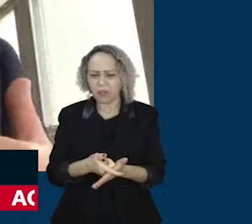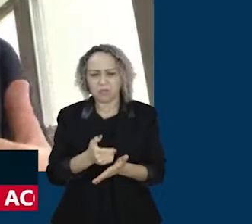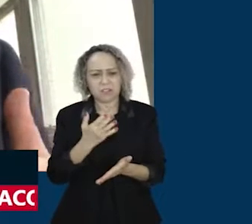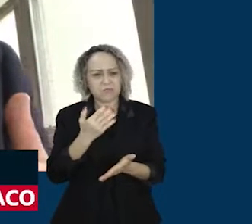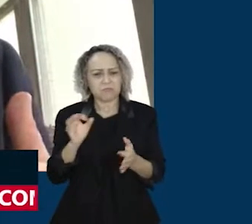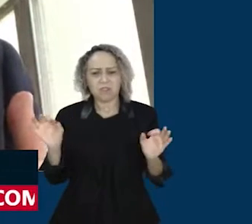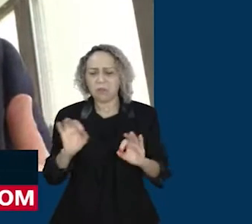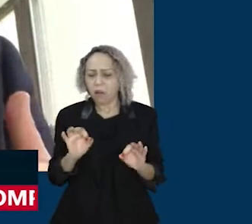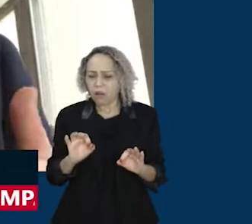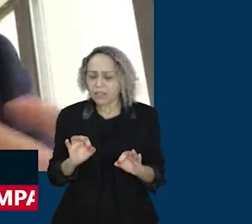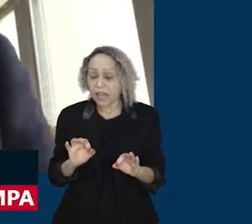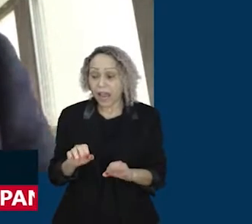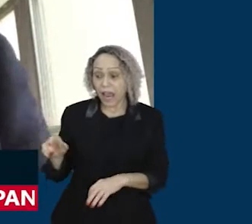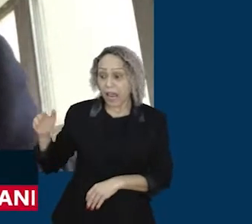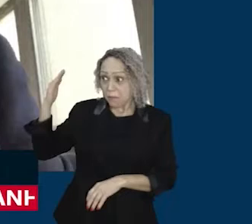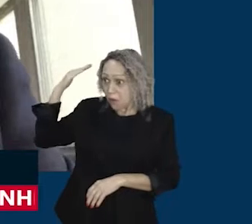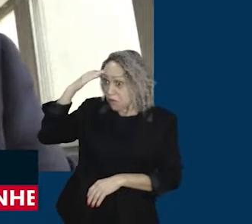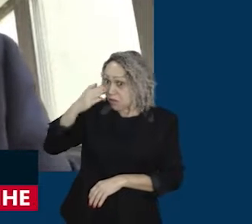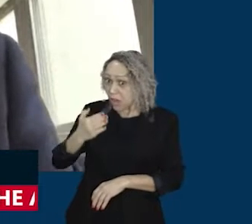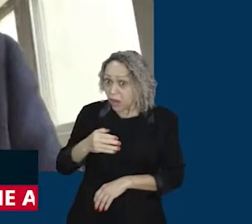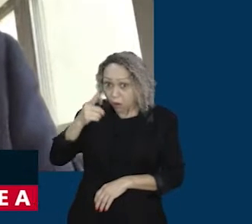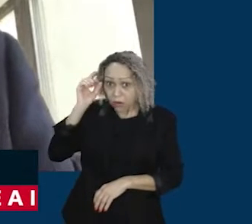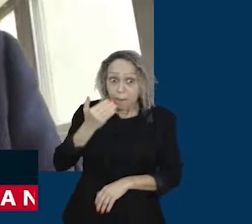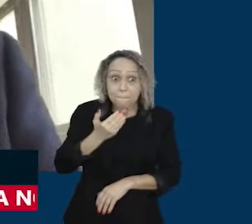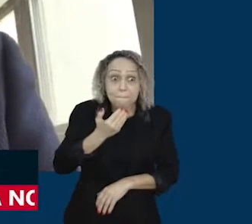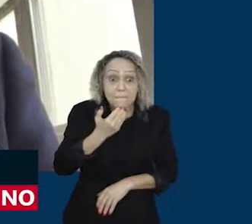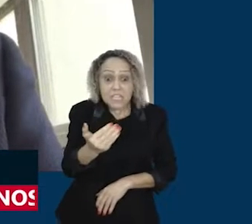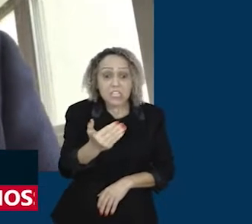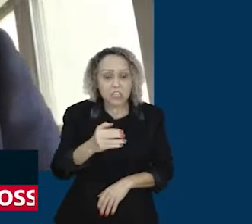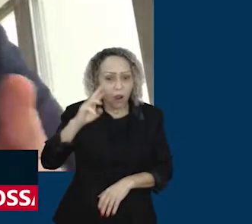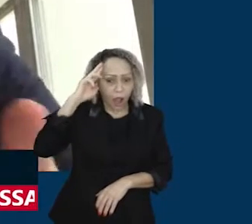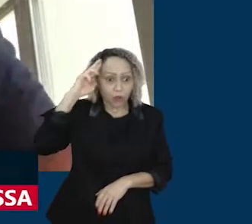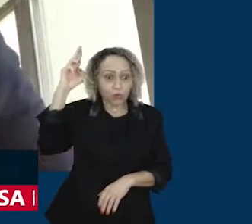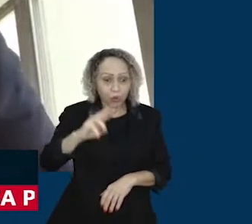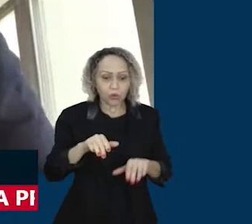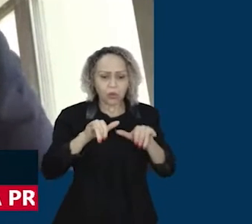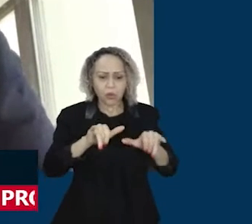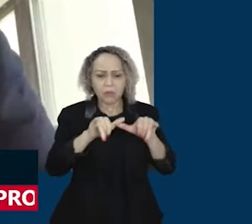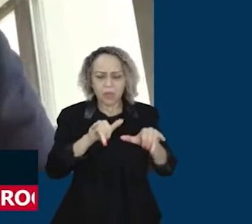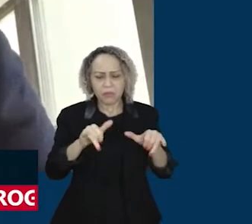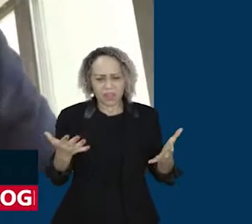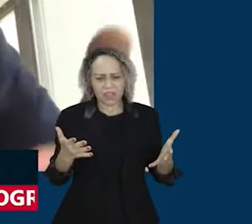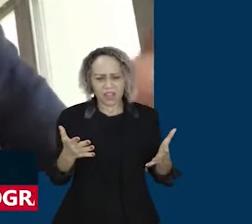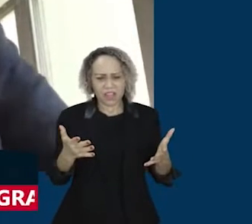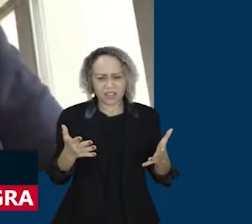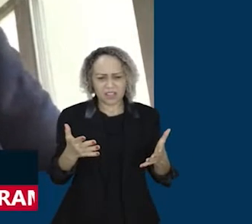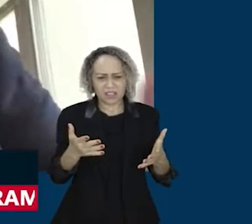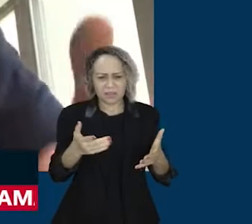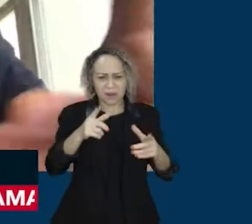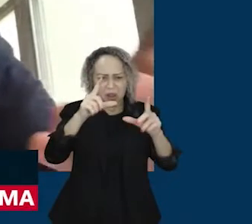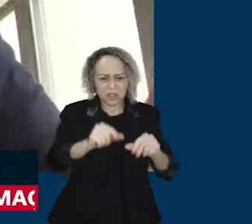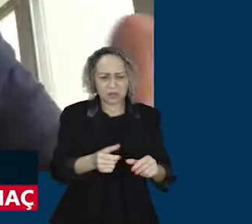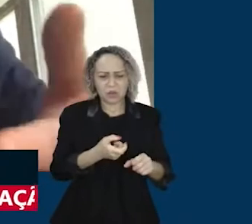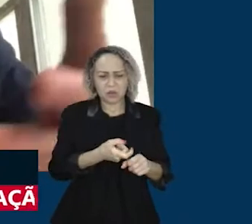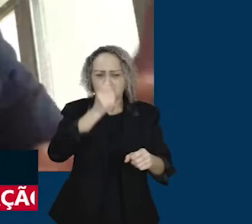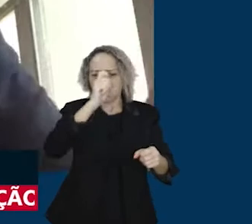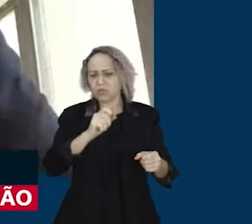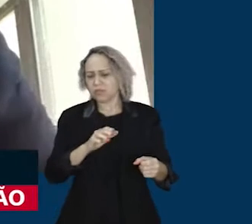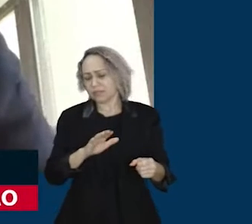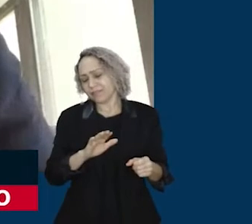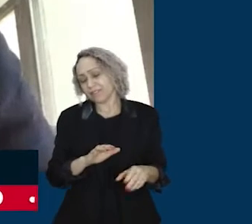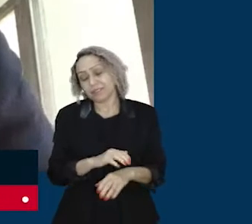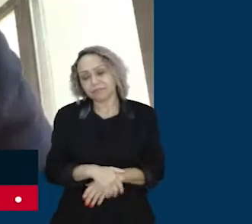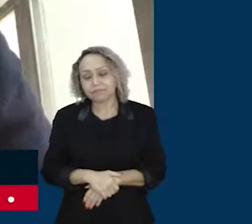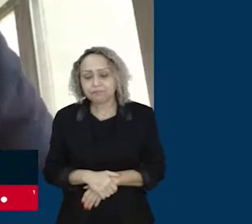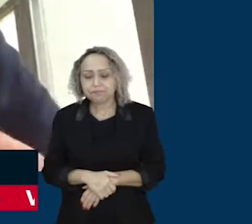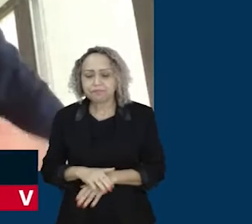dono do supermercado. Isso, pelo amor de Deus, né? Então, assim, é a mesma coisa aqui. Quer dizer, olha, a